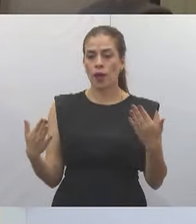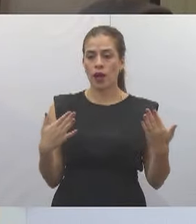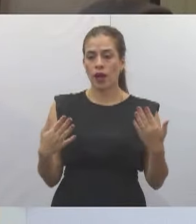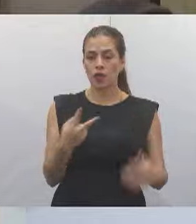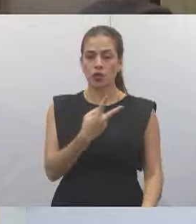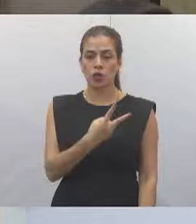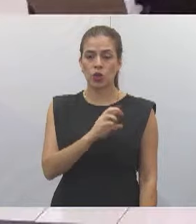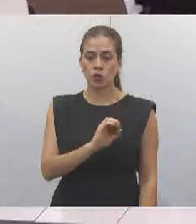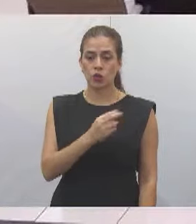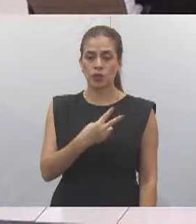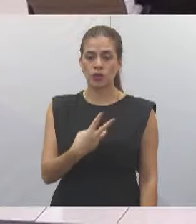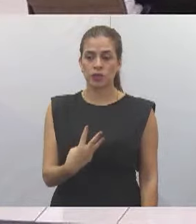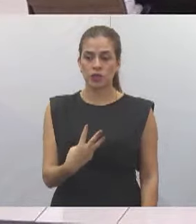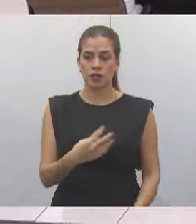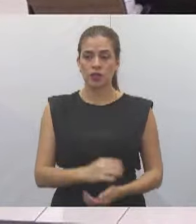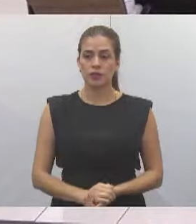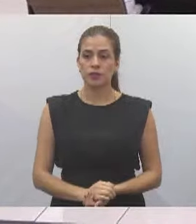Dani.